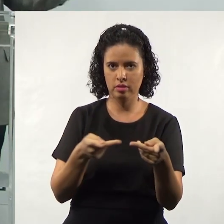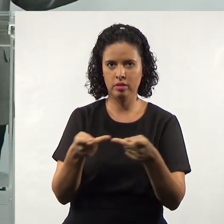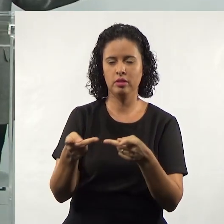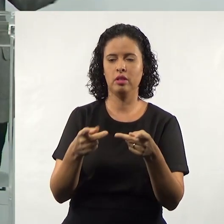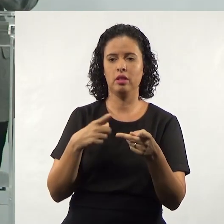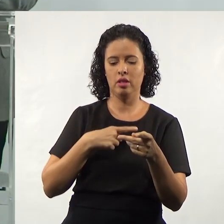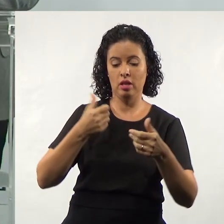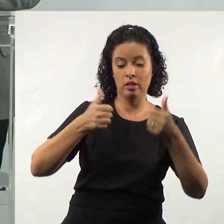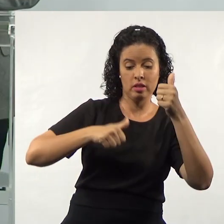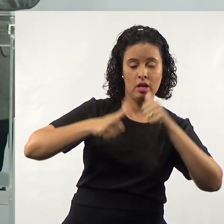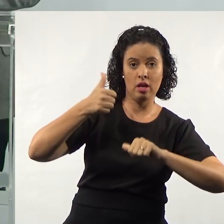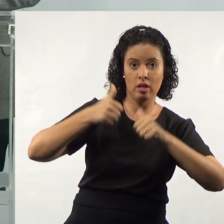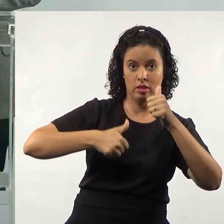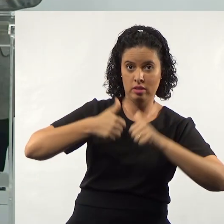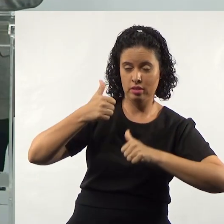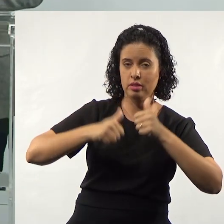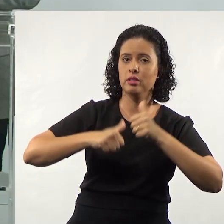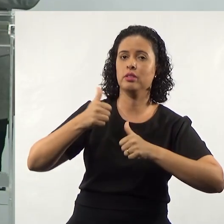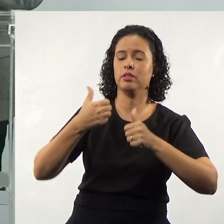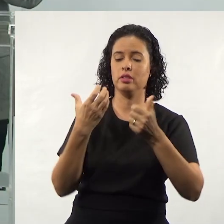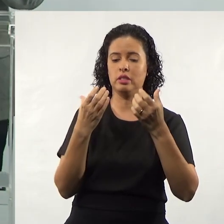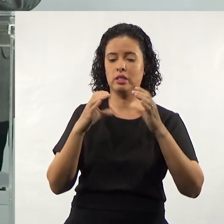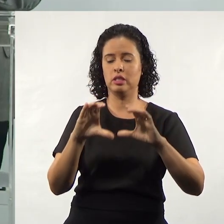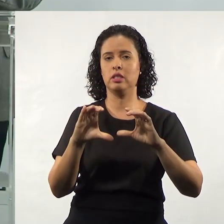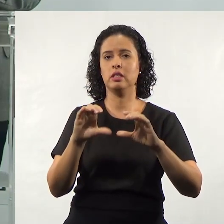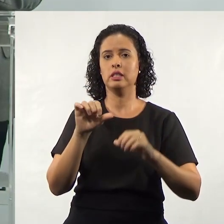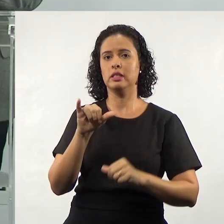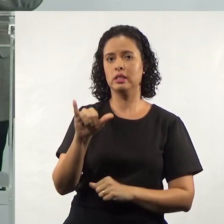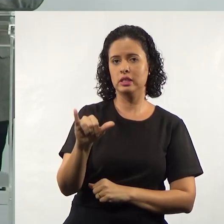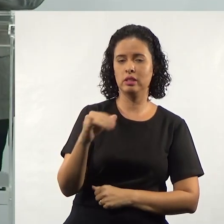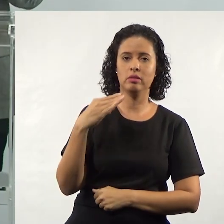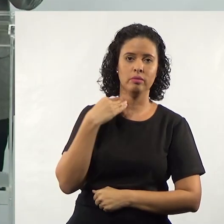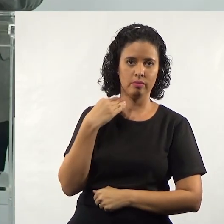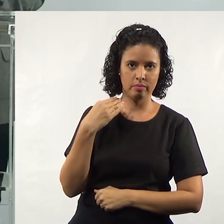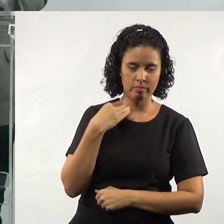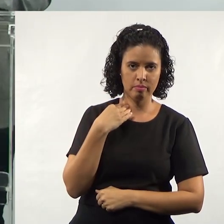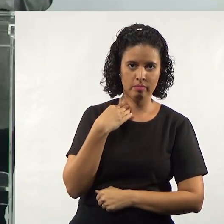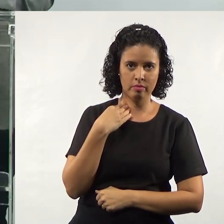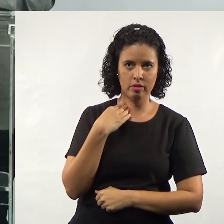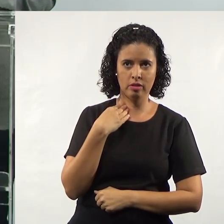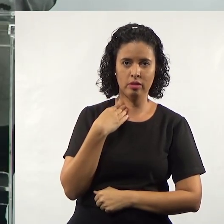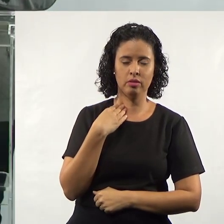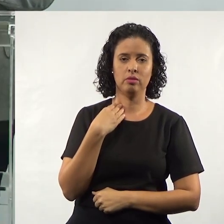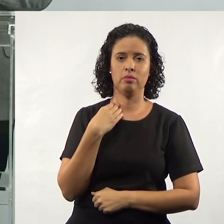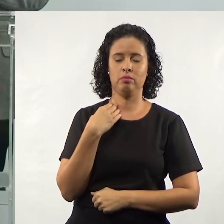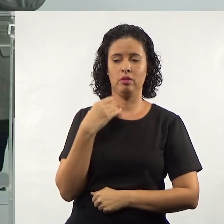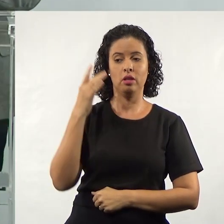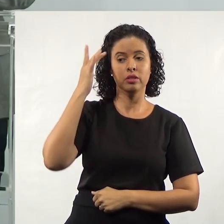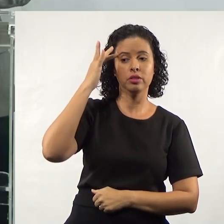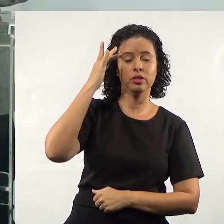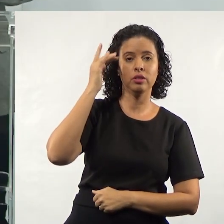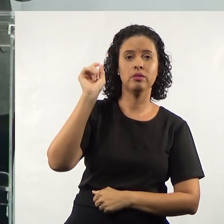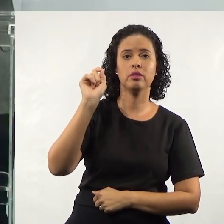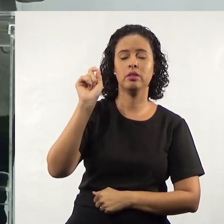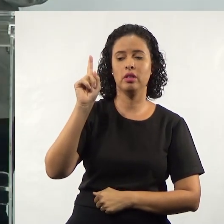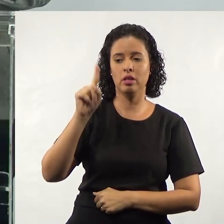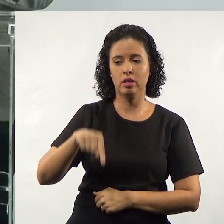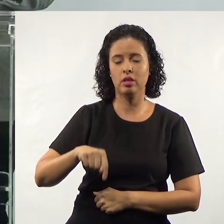claro, vai passar por uma análise de crédito e se aquele banco achar, com juros baixos, tá? Achar que